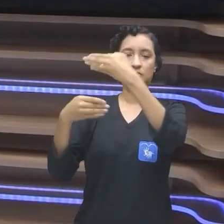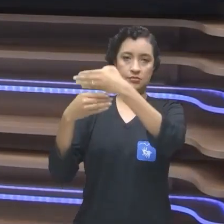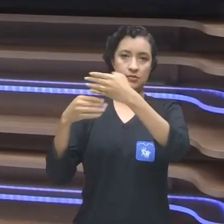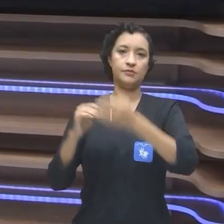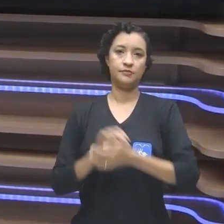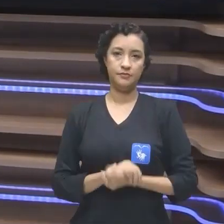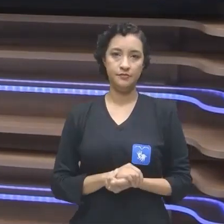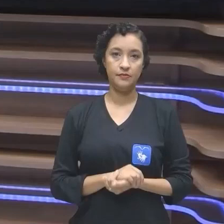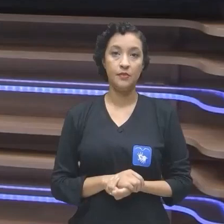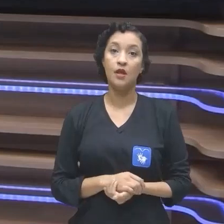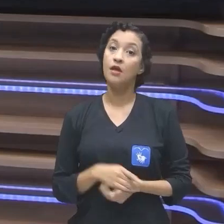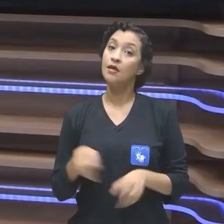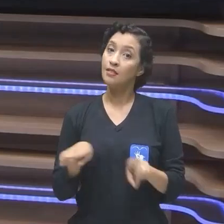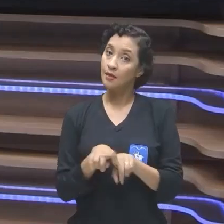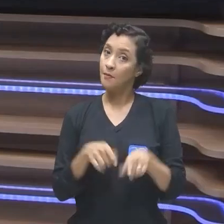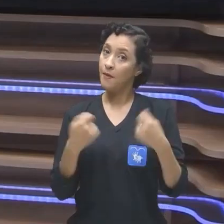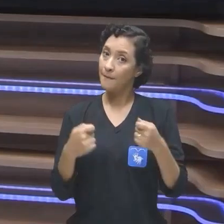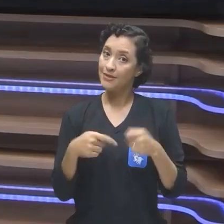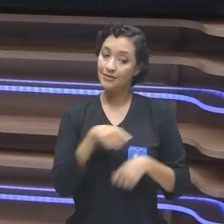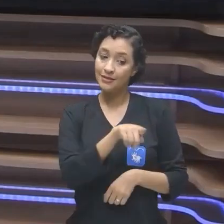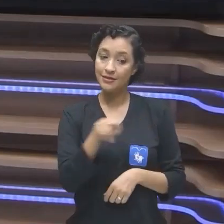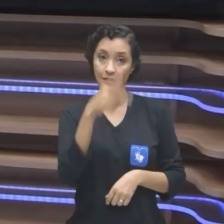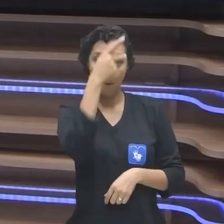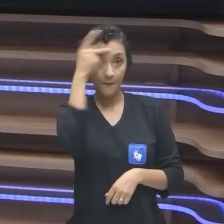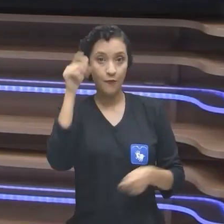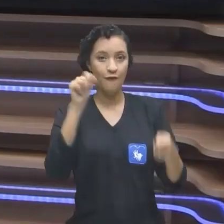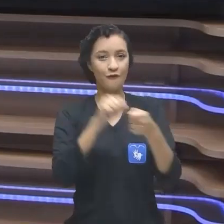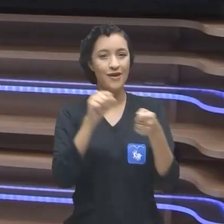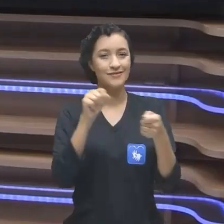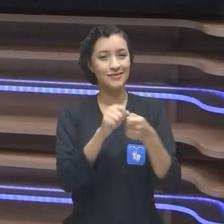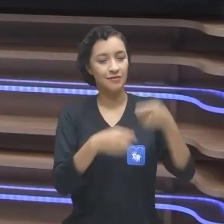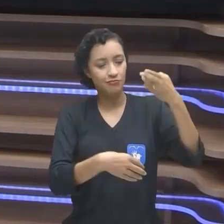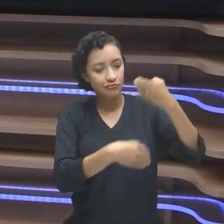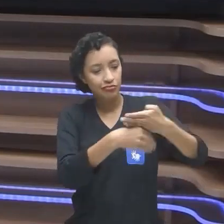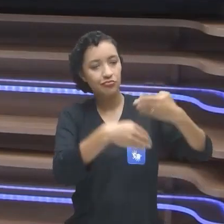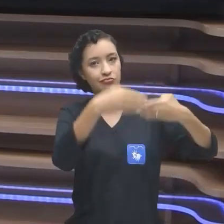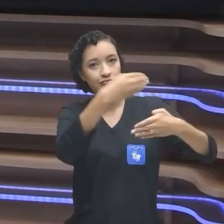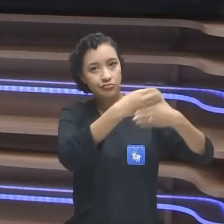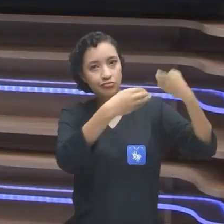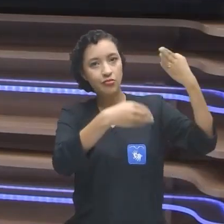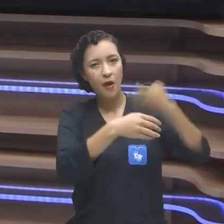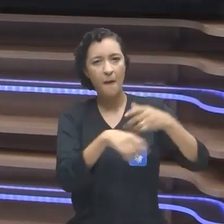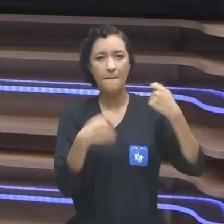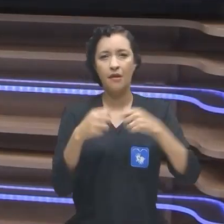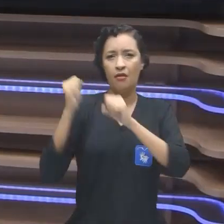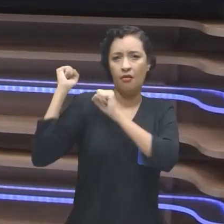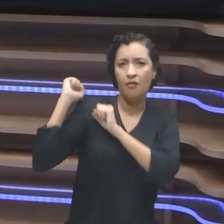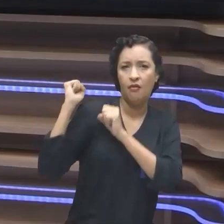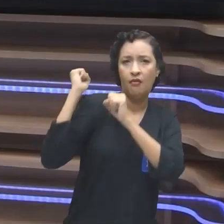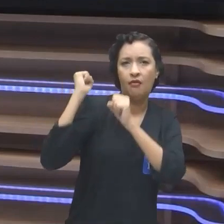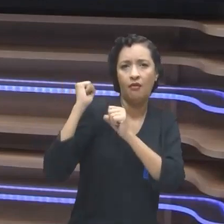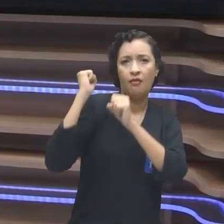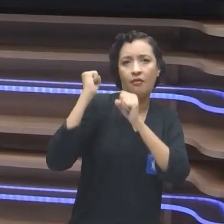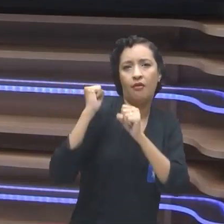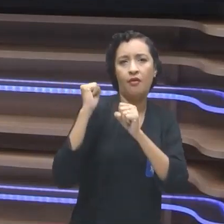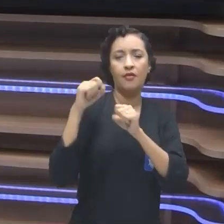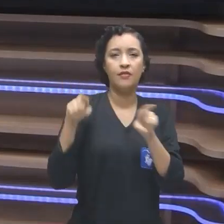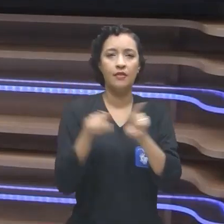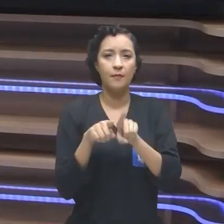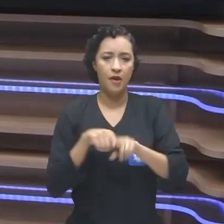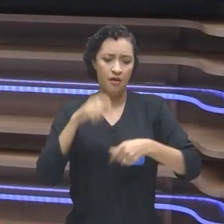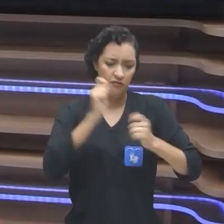o trabalho físico de quem vai construir, de quem vai carregar o tijolo, bater a